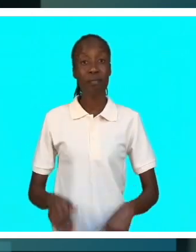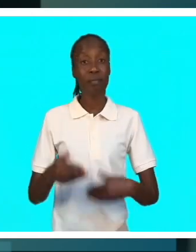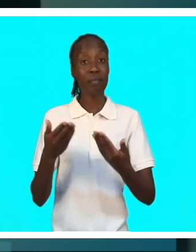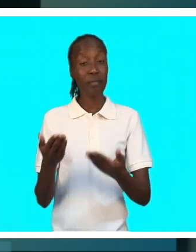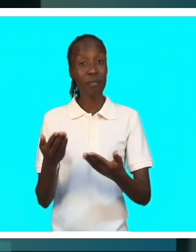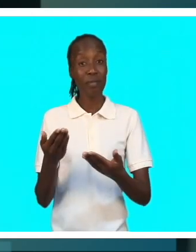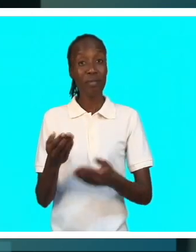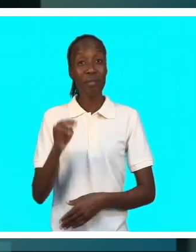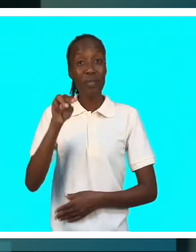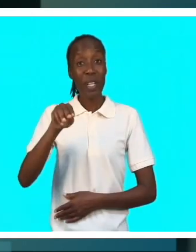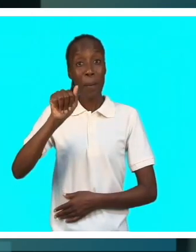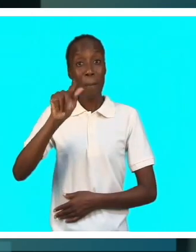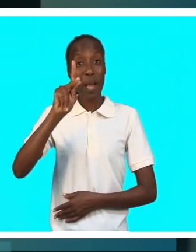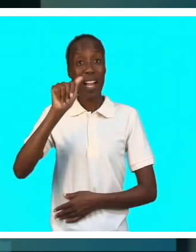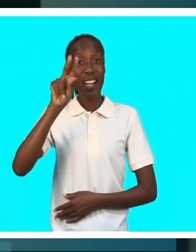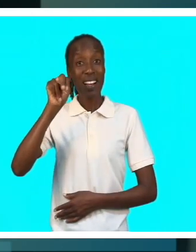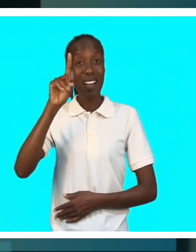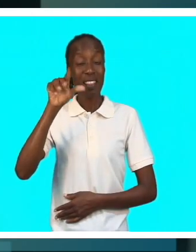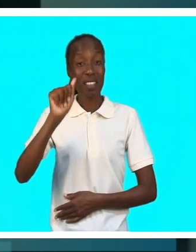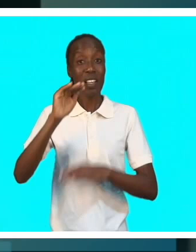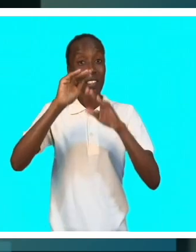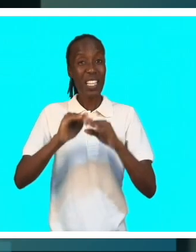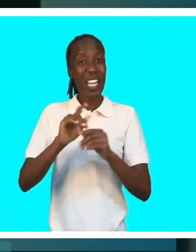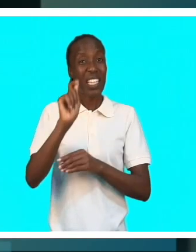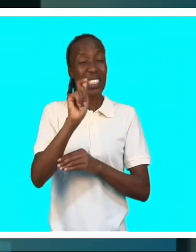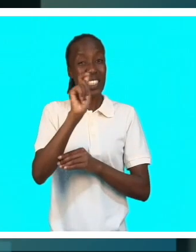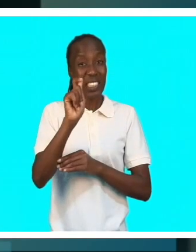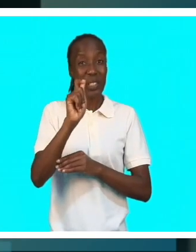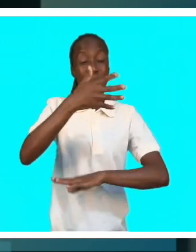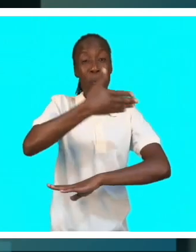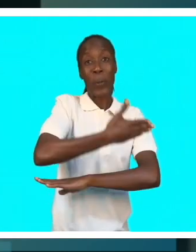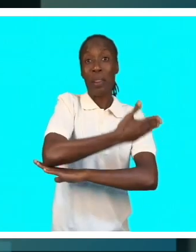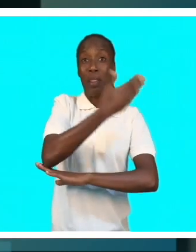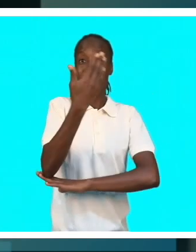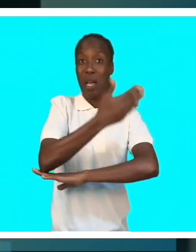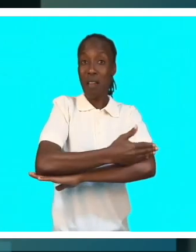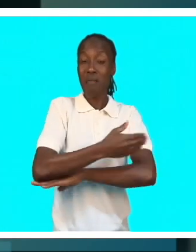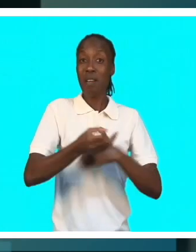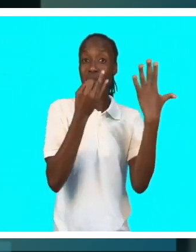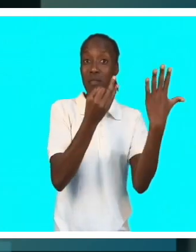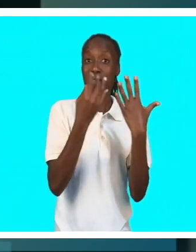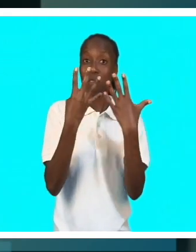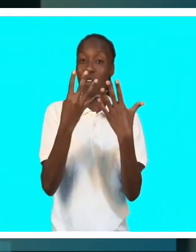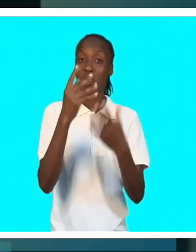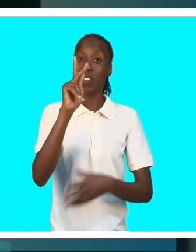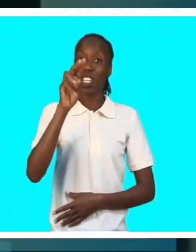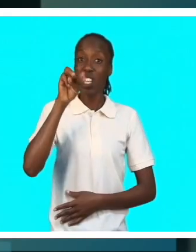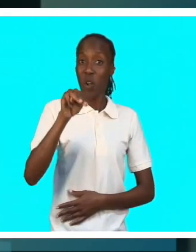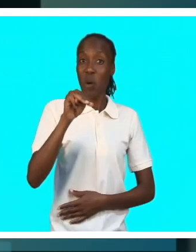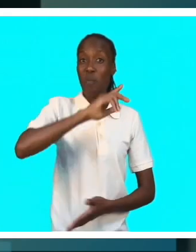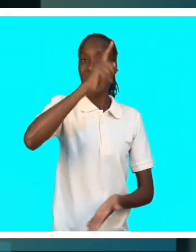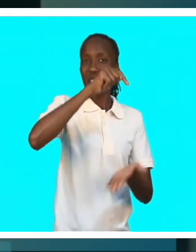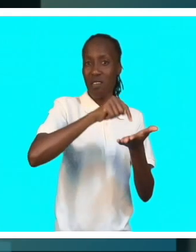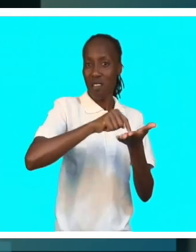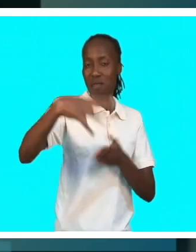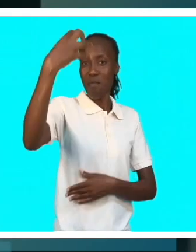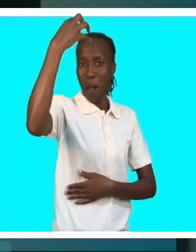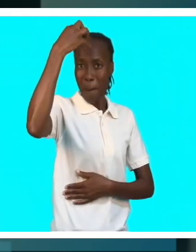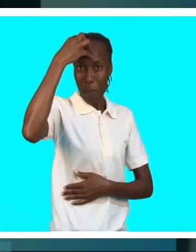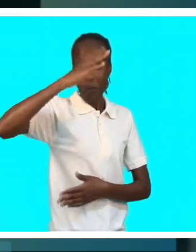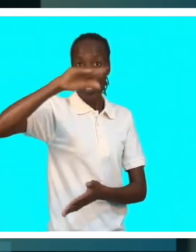O povoado de Macanda localiza-se no distrito de Namaacham, a 79 quilômetros da